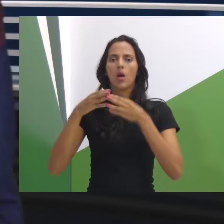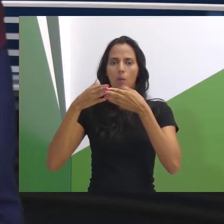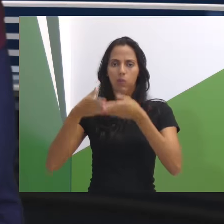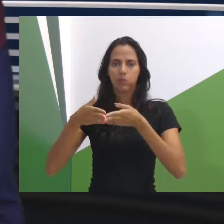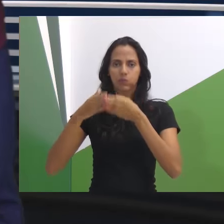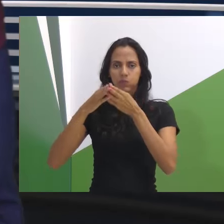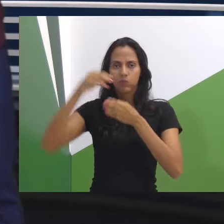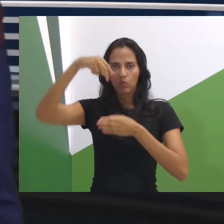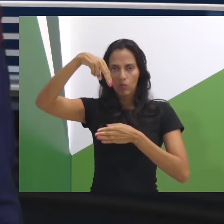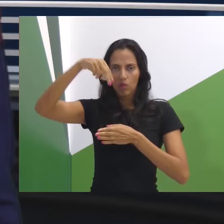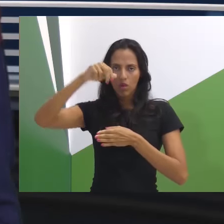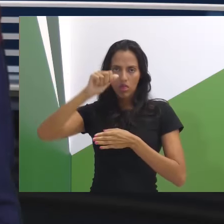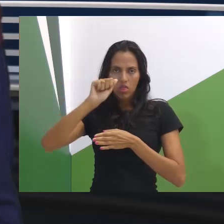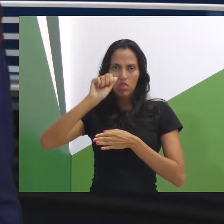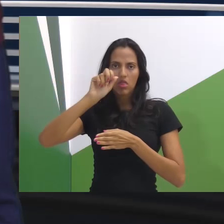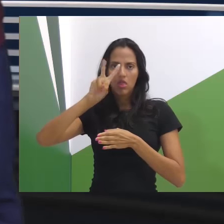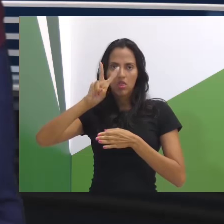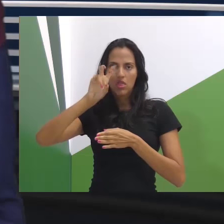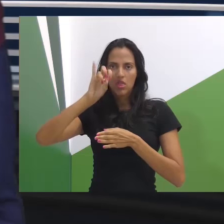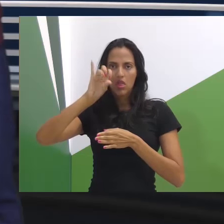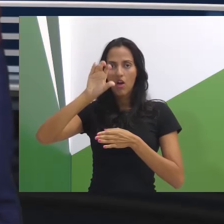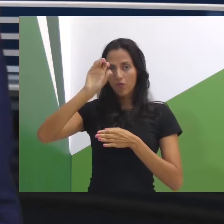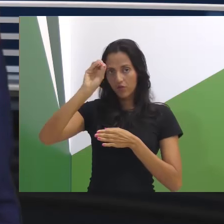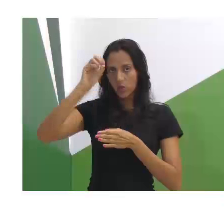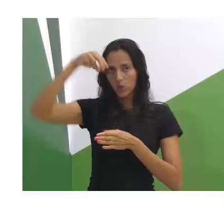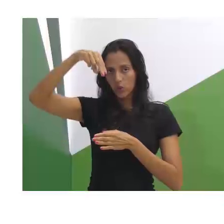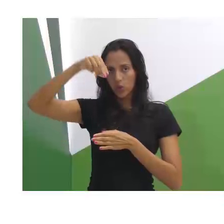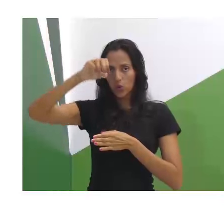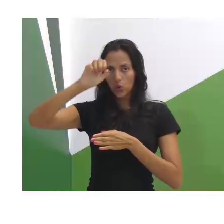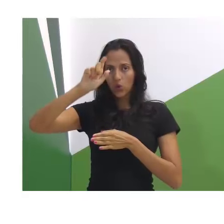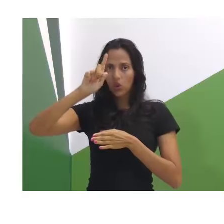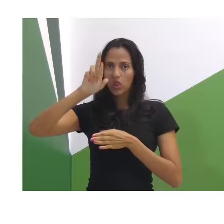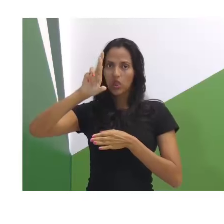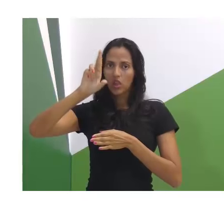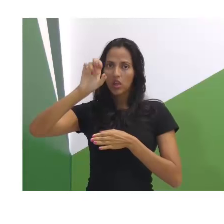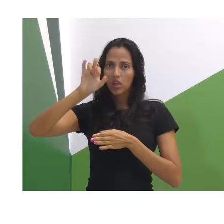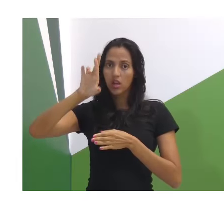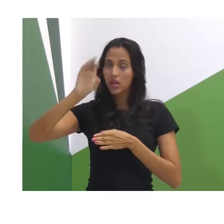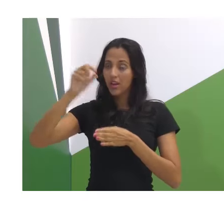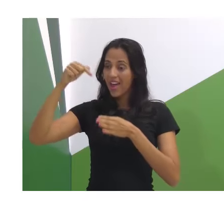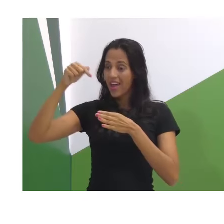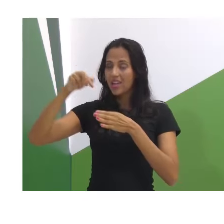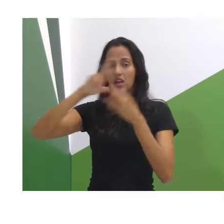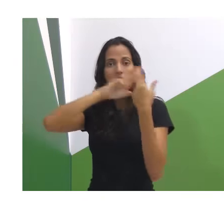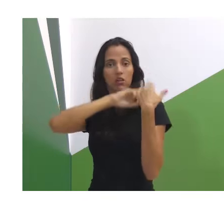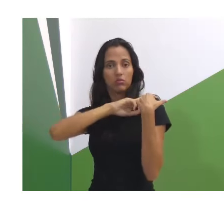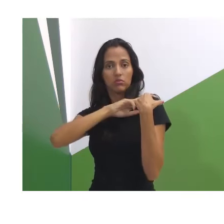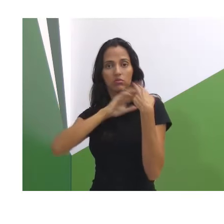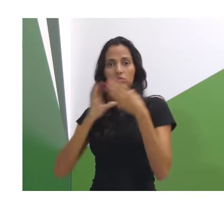negreiro Ele era A embarcação Que iria Transportar Os escravos Para o Brasil